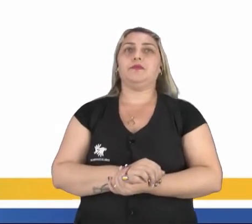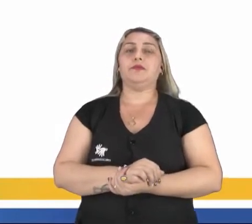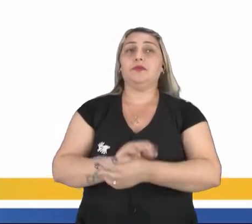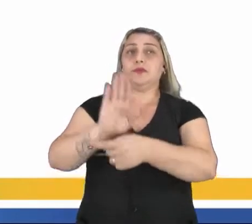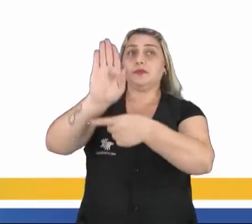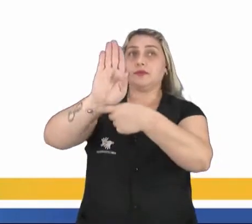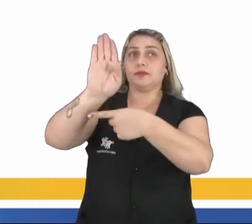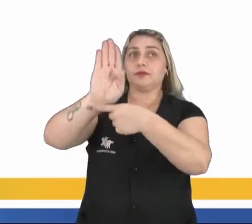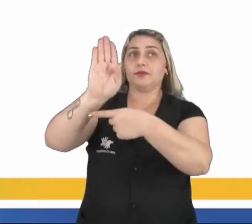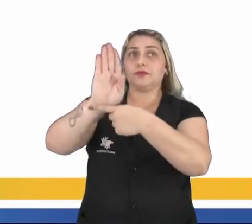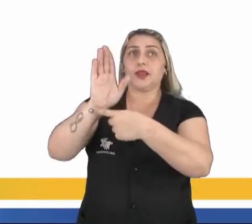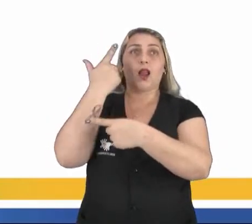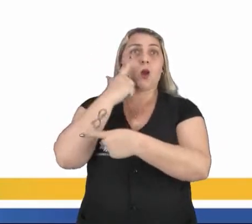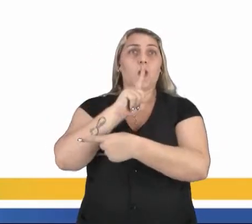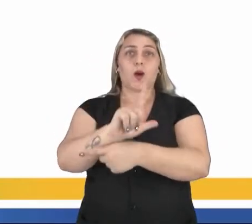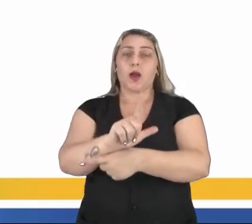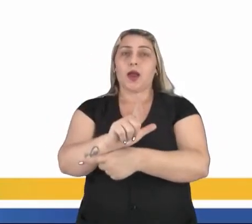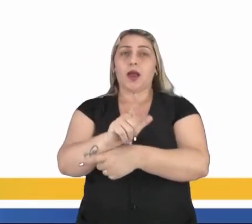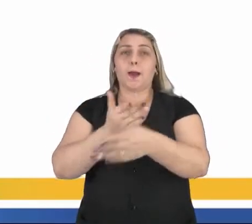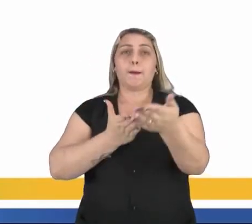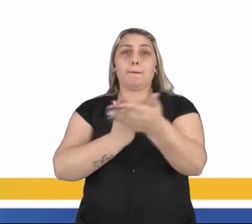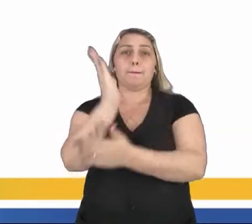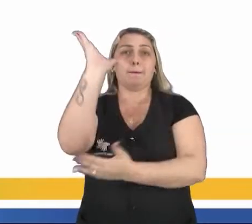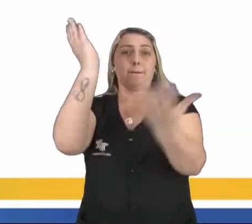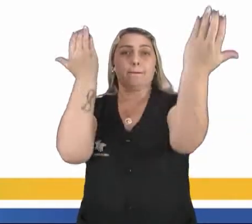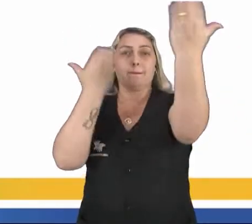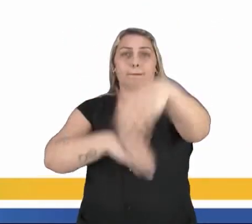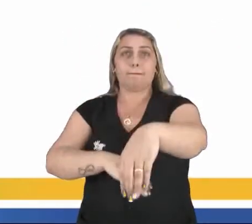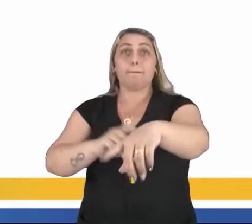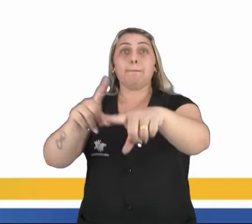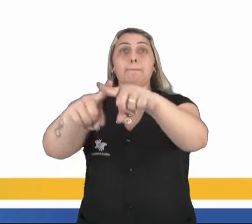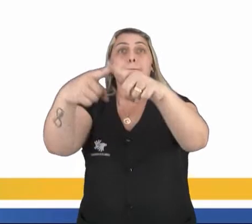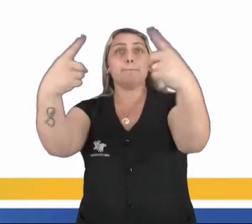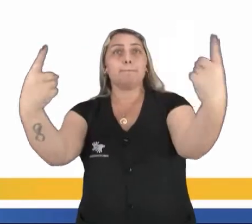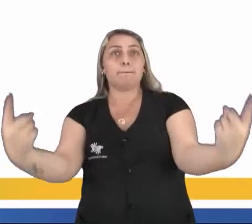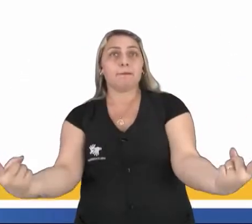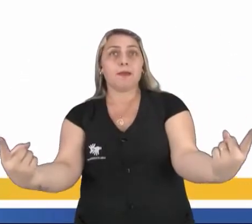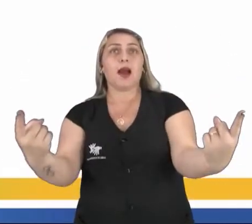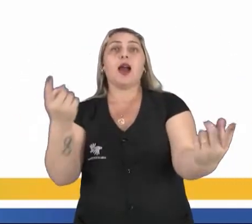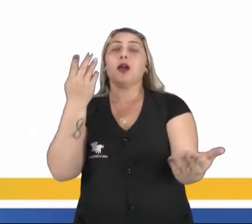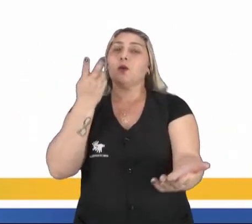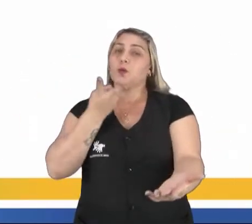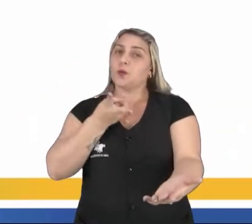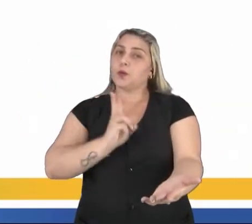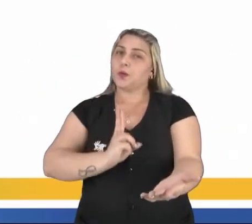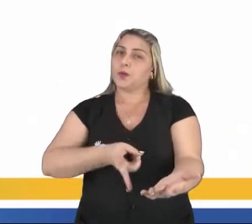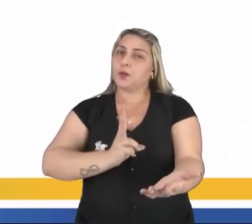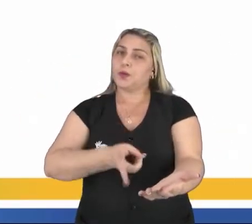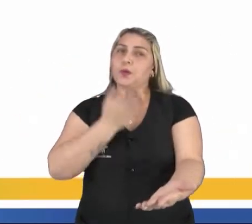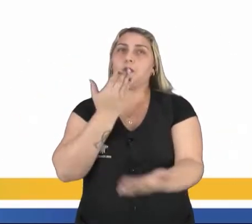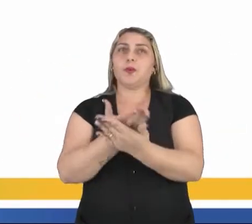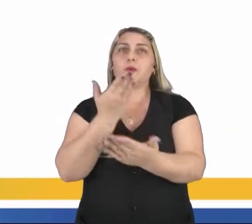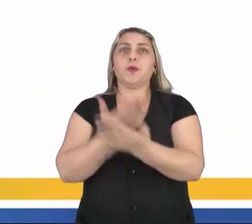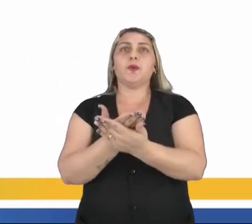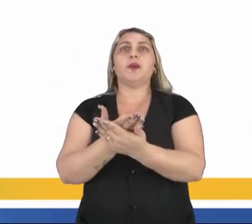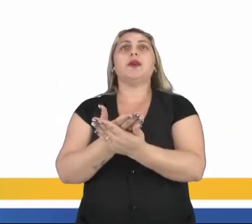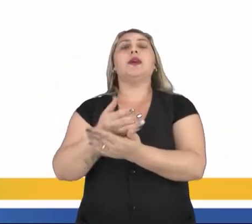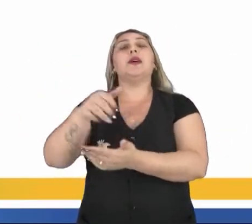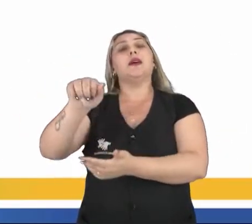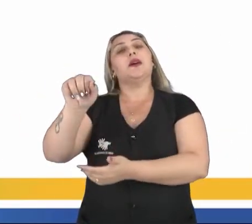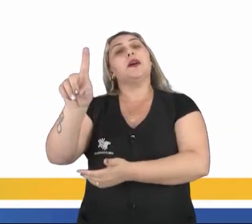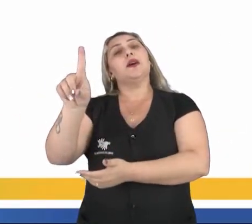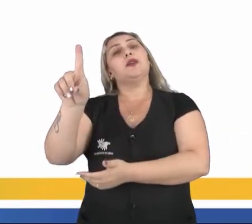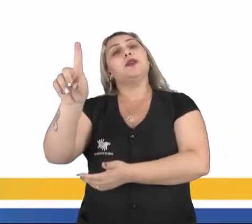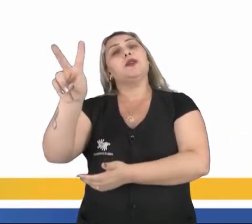certo? Não consegui passar no concurso, mas continuo estudando. Adversativa,